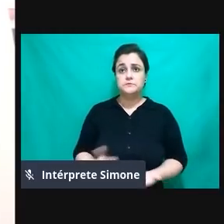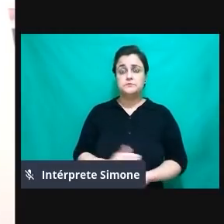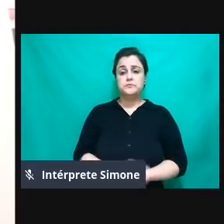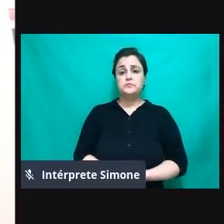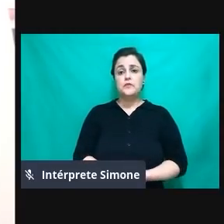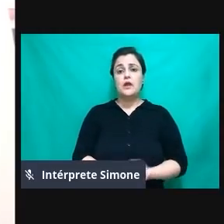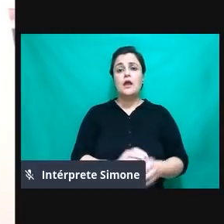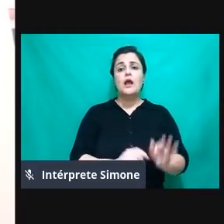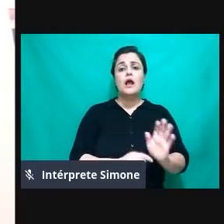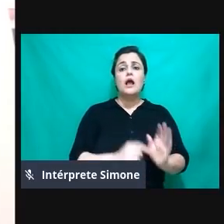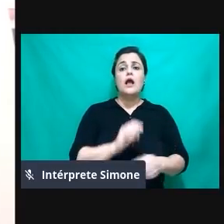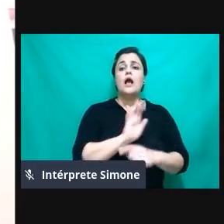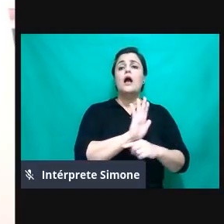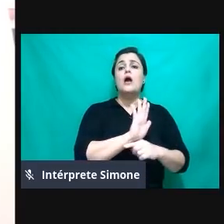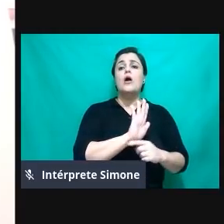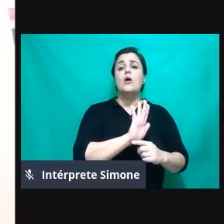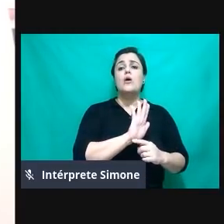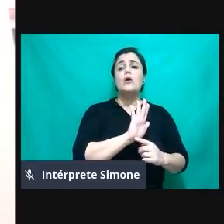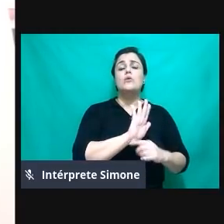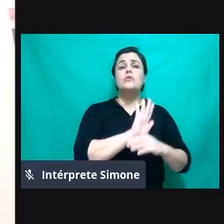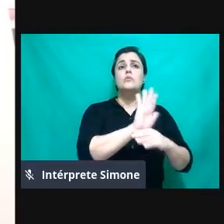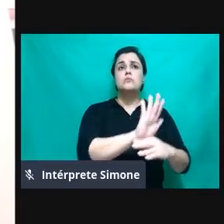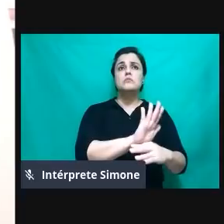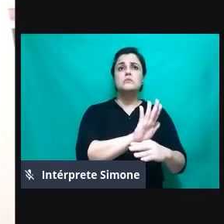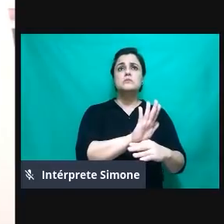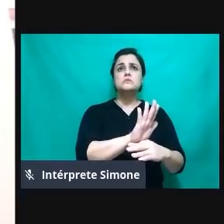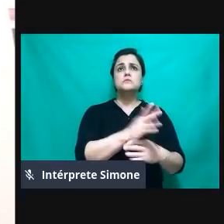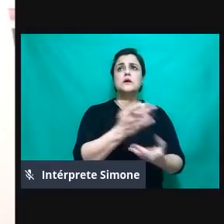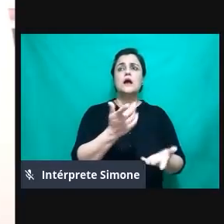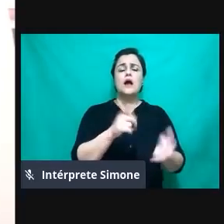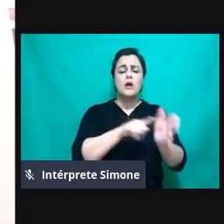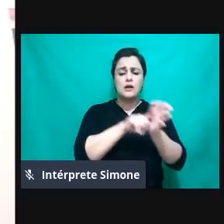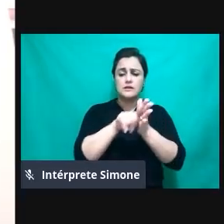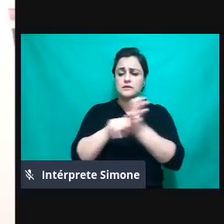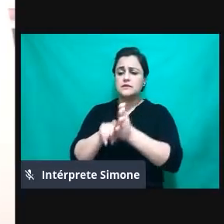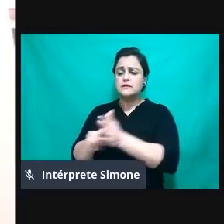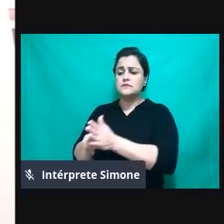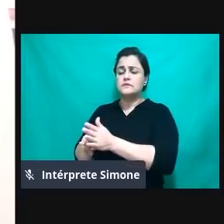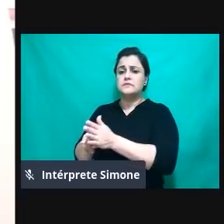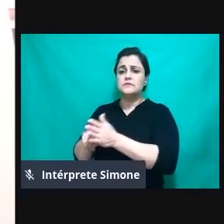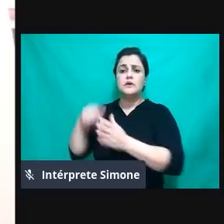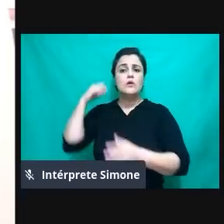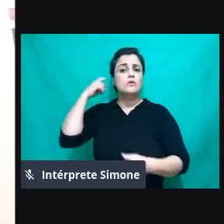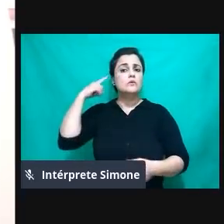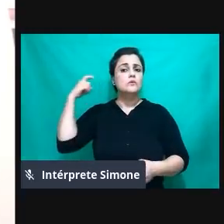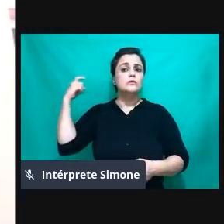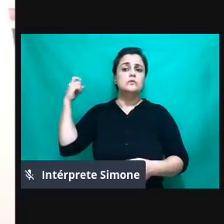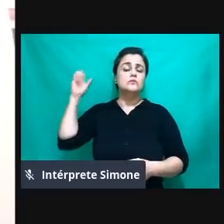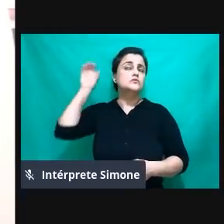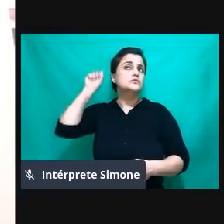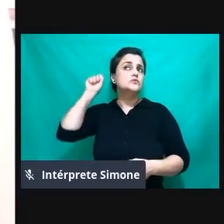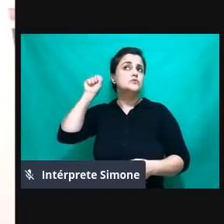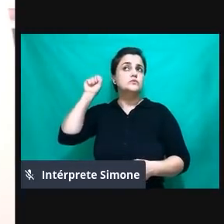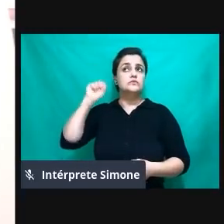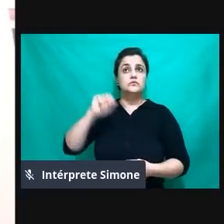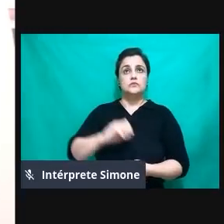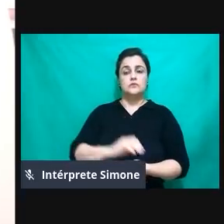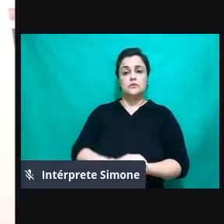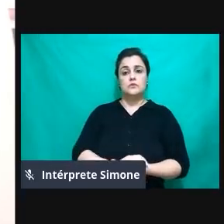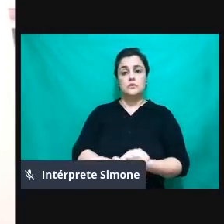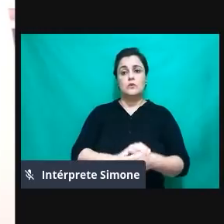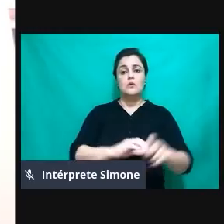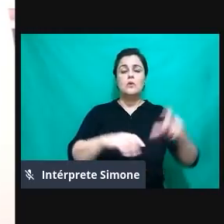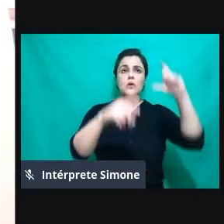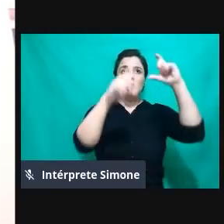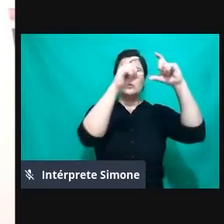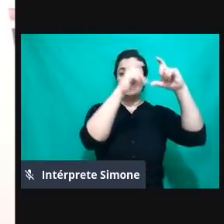analisar outros tipos de sentido, como os sons, né? No caso das histórias em quadrinhos,